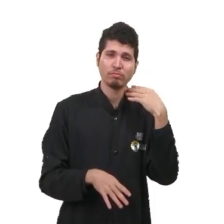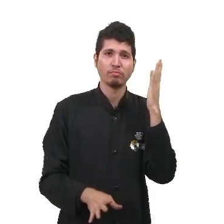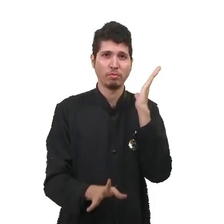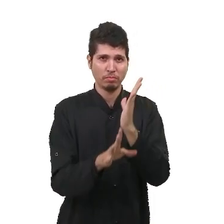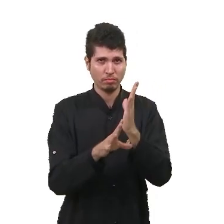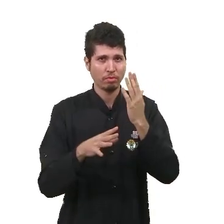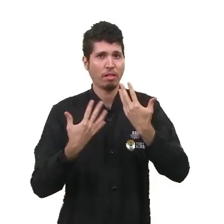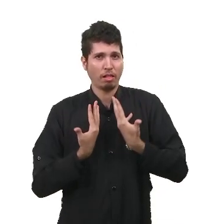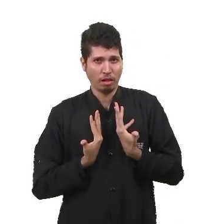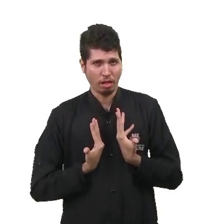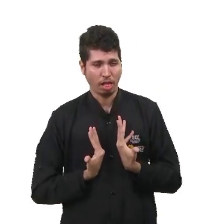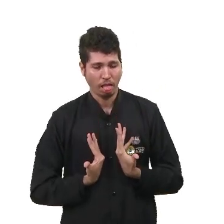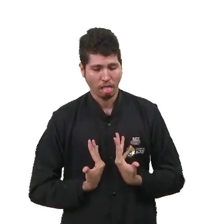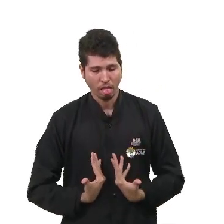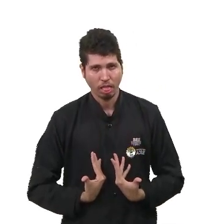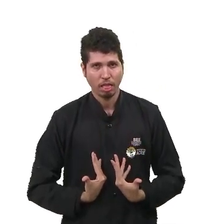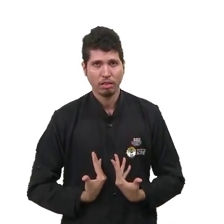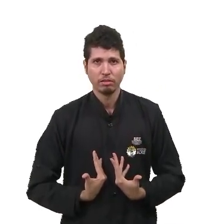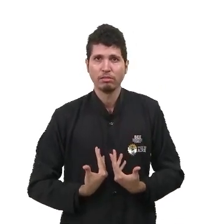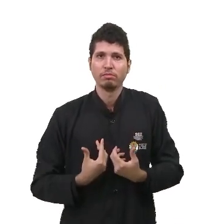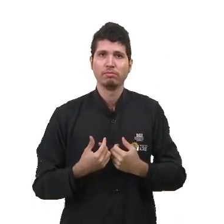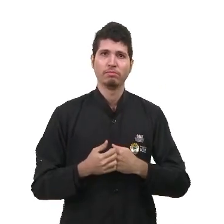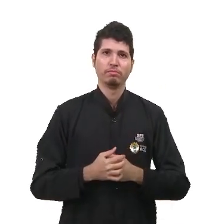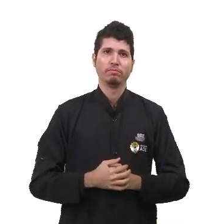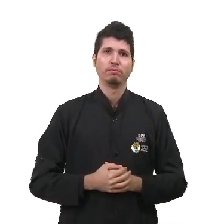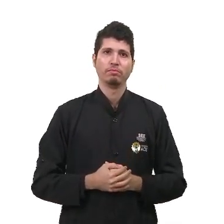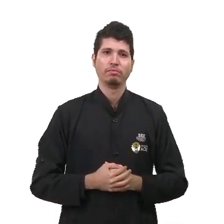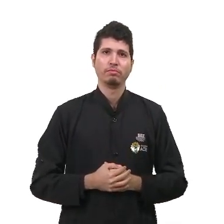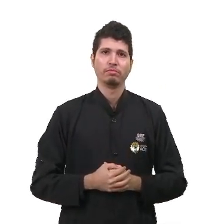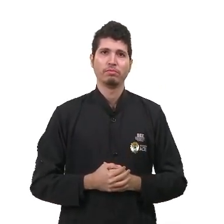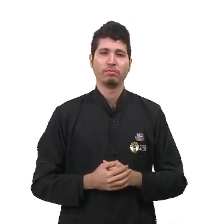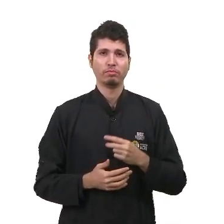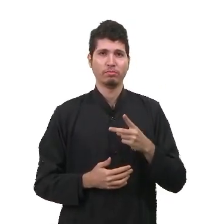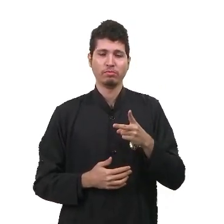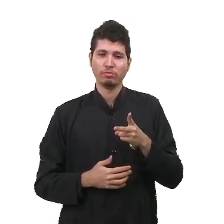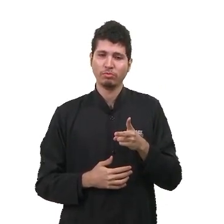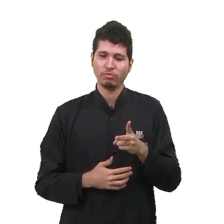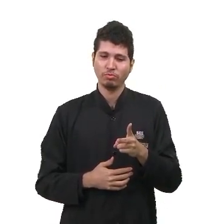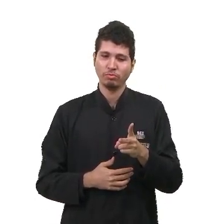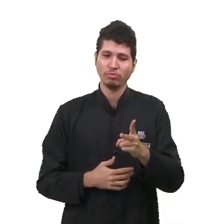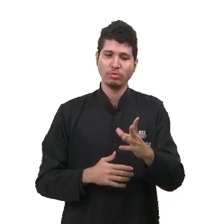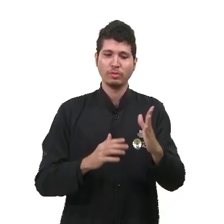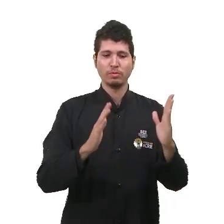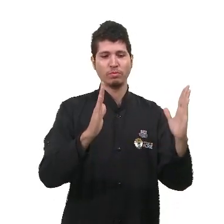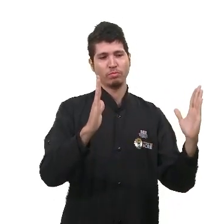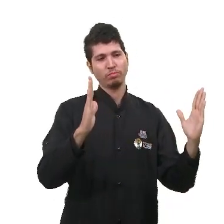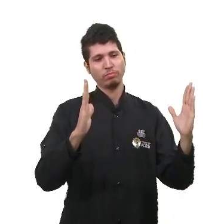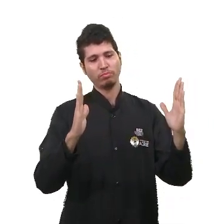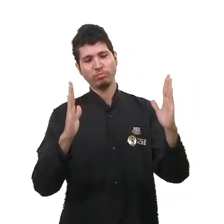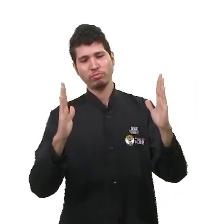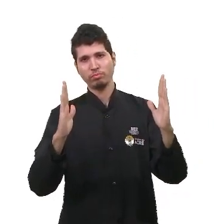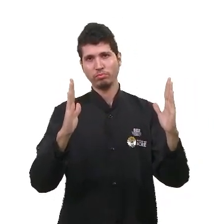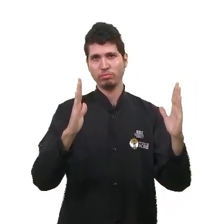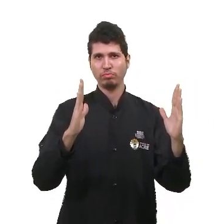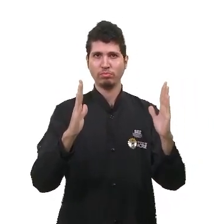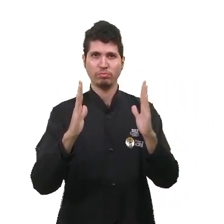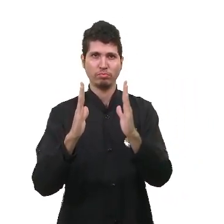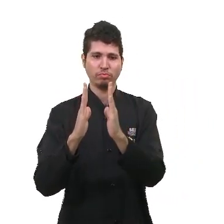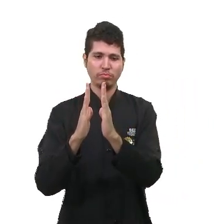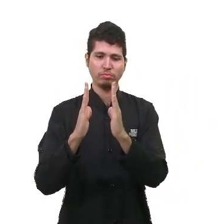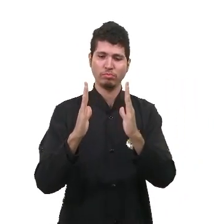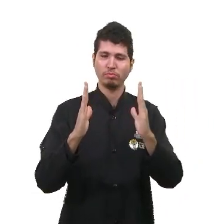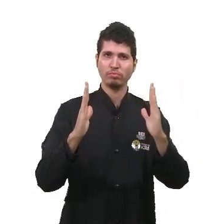exaustão. Bem, continuando a nossa viagem pelo tempo, nós vamos chegar aqui ao